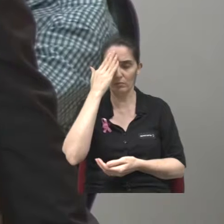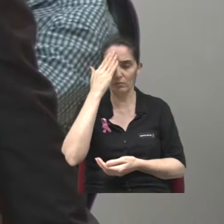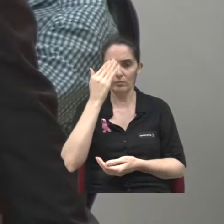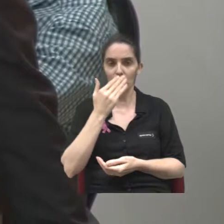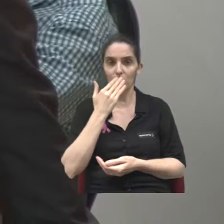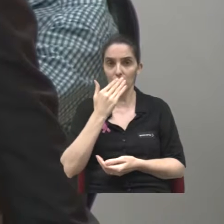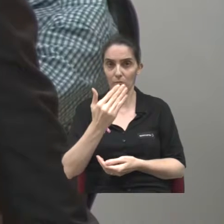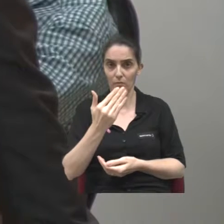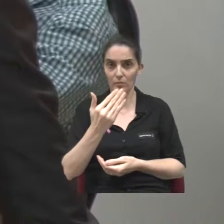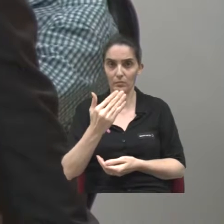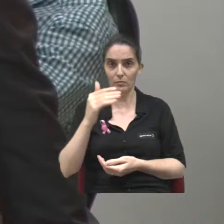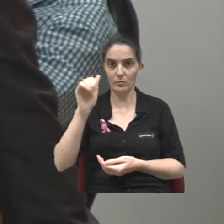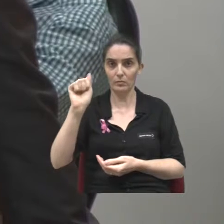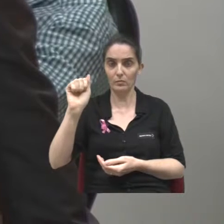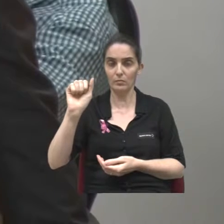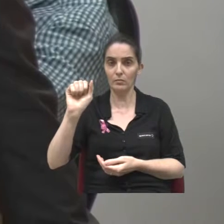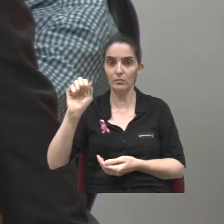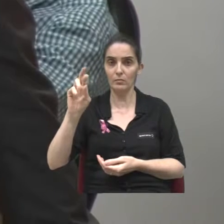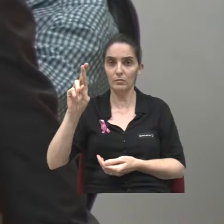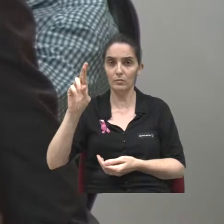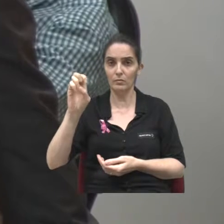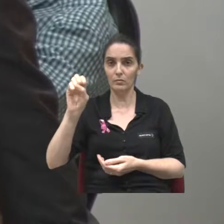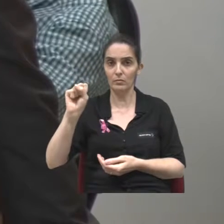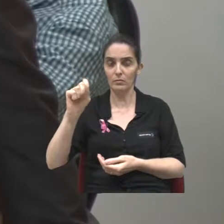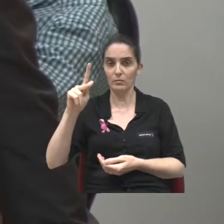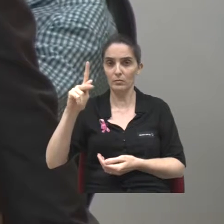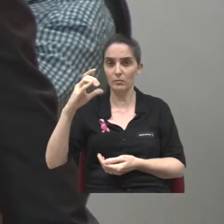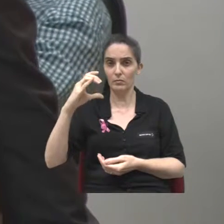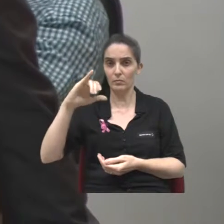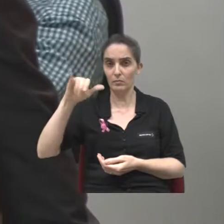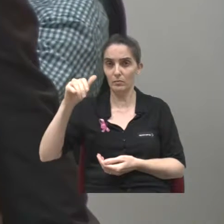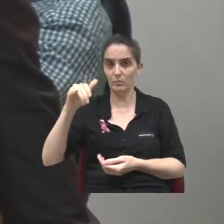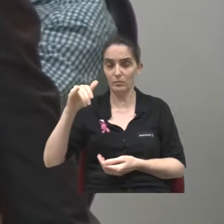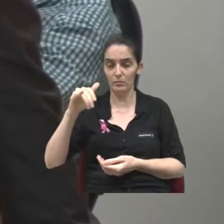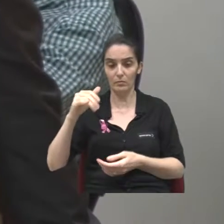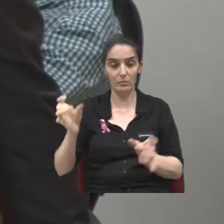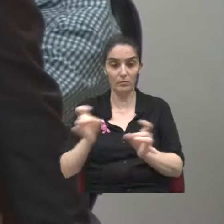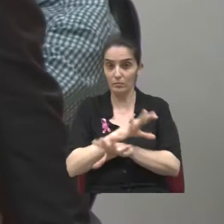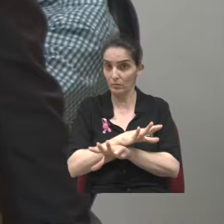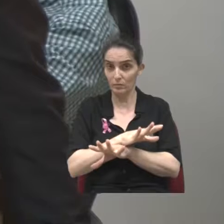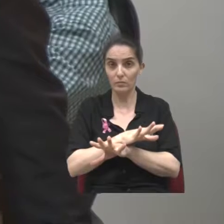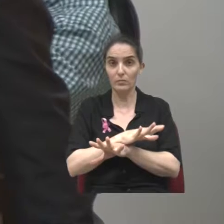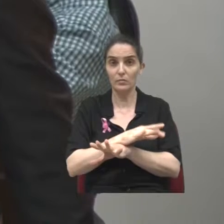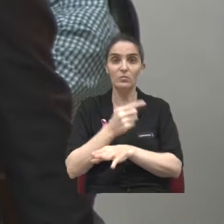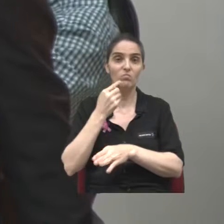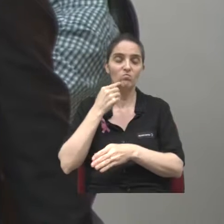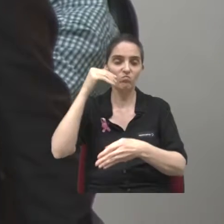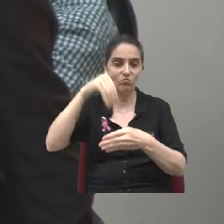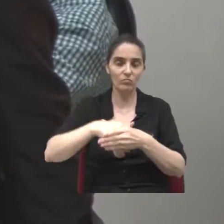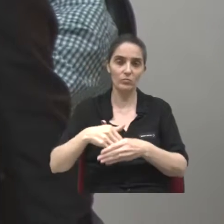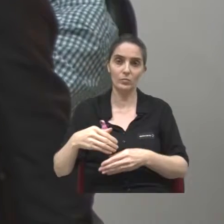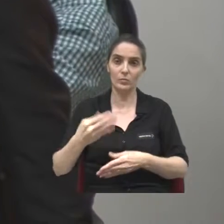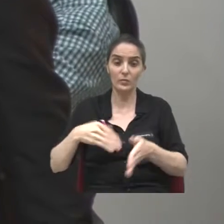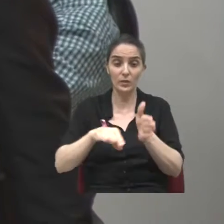Ares PCJ, tem o meu voto favorável quando vinha plenário, e que aconteça isso logo. A população não pode pagar mais.